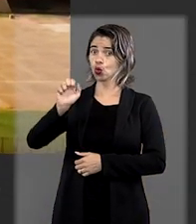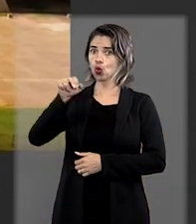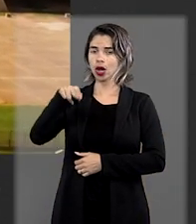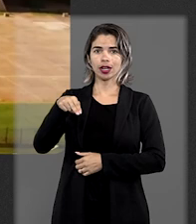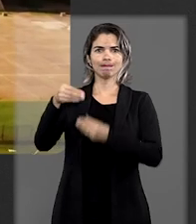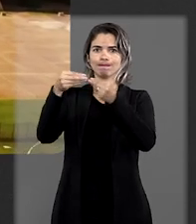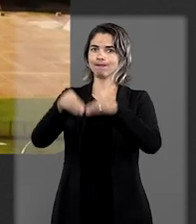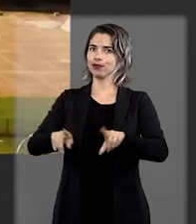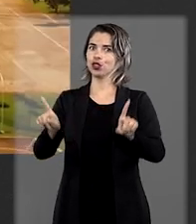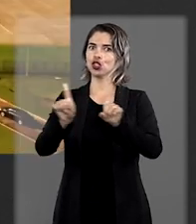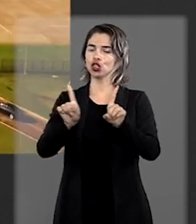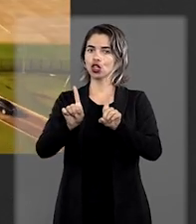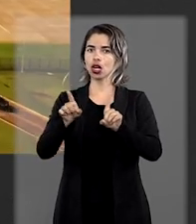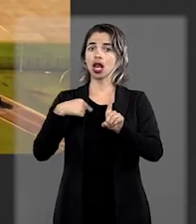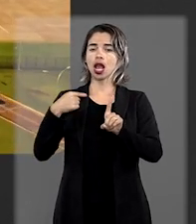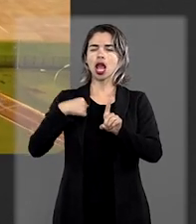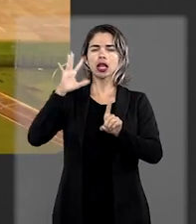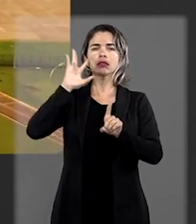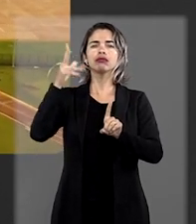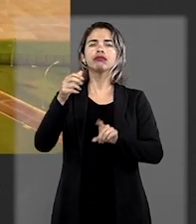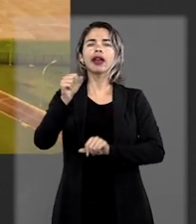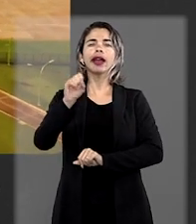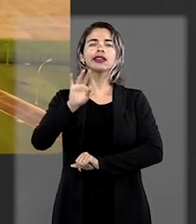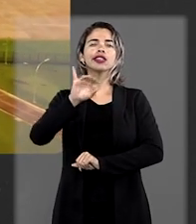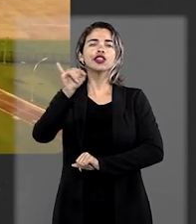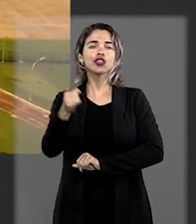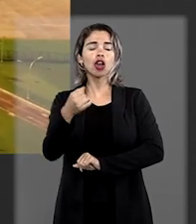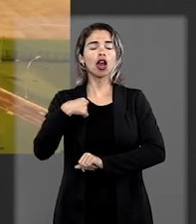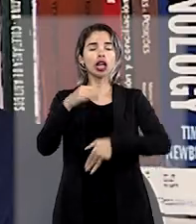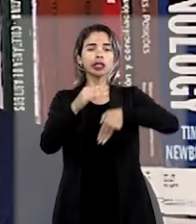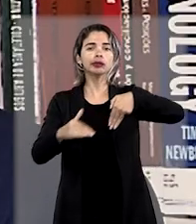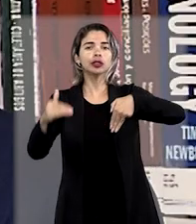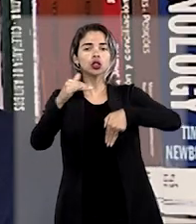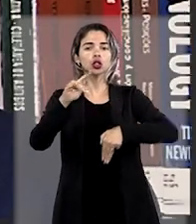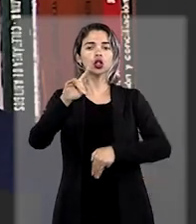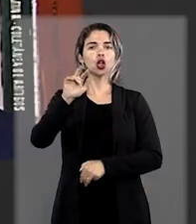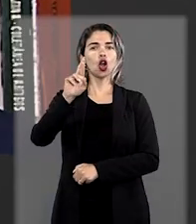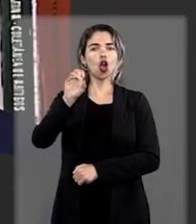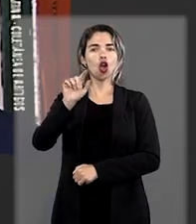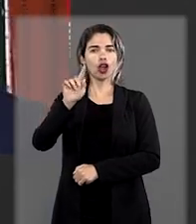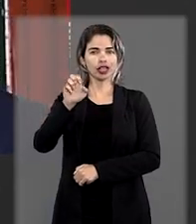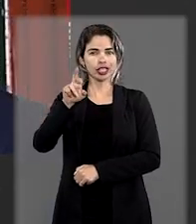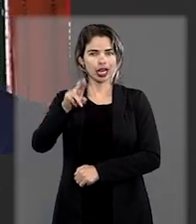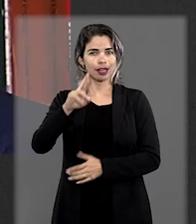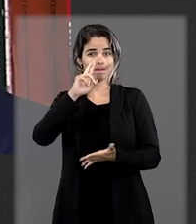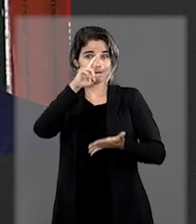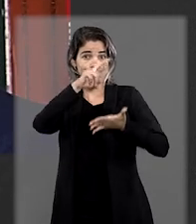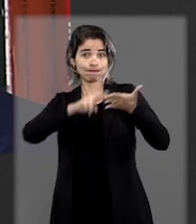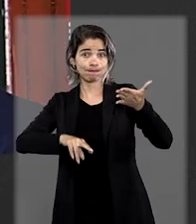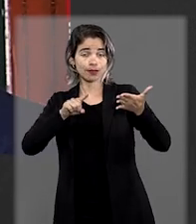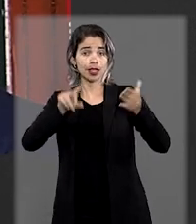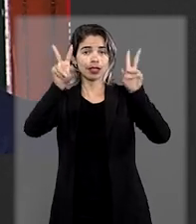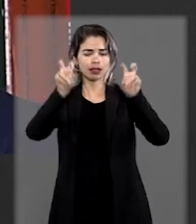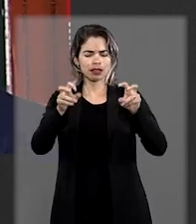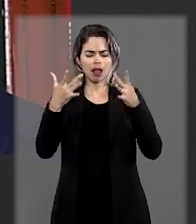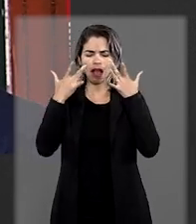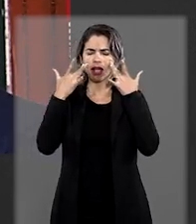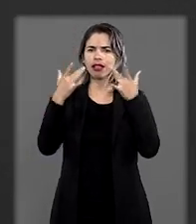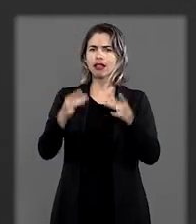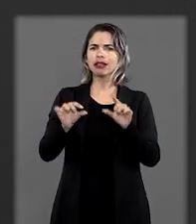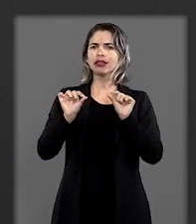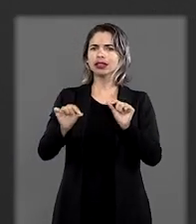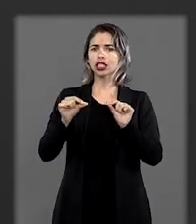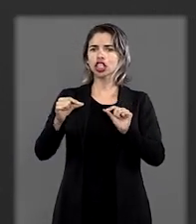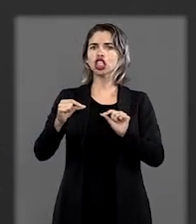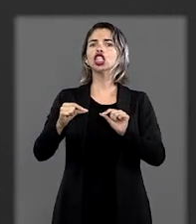desistiu. E quando o caso dela foi julgado pelo STJ, o ministro Rogério Schietti Cruz, que foi o relator do caso, chamou a atenção